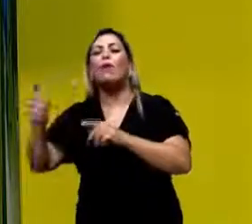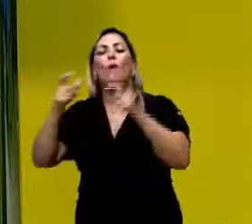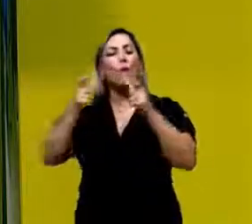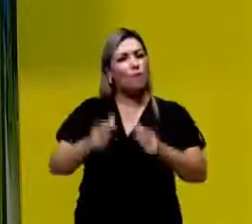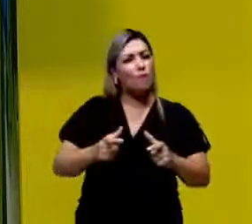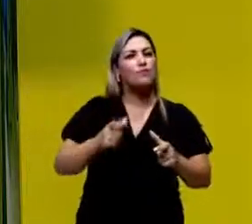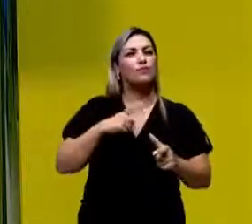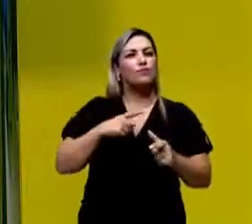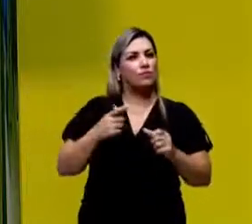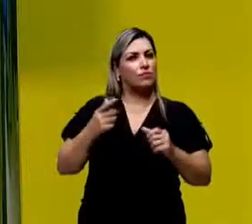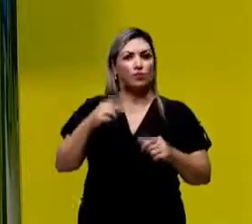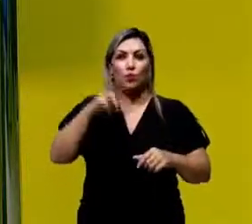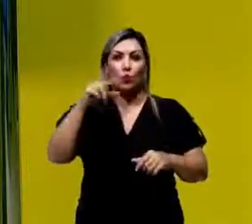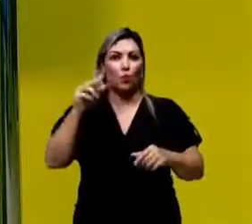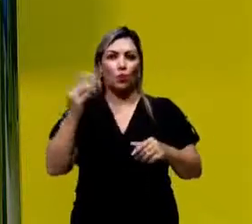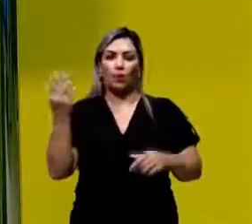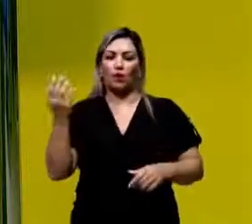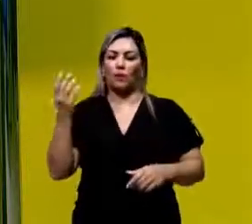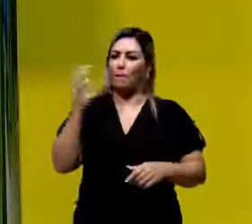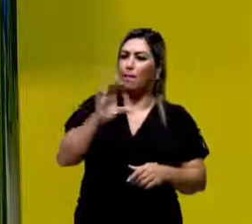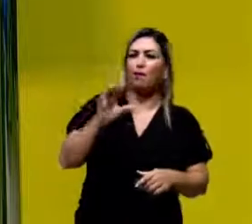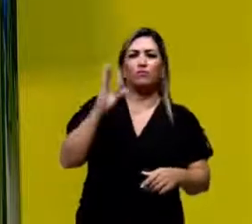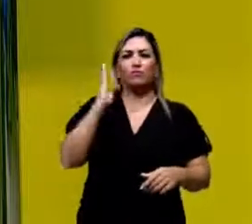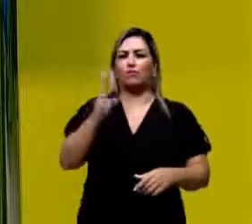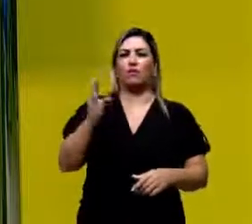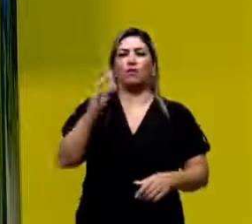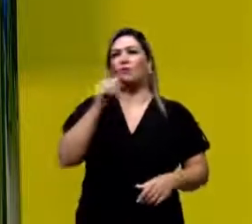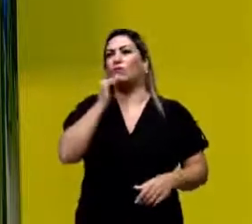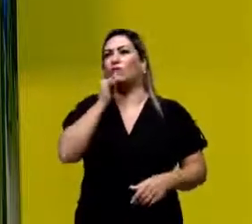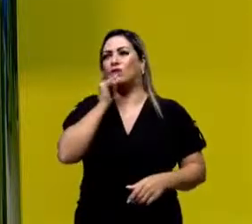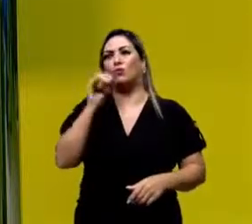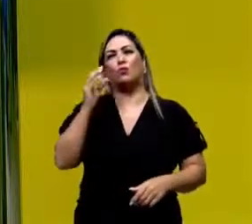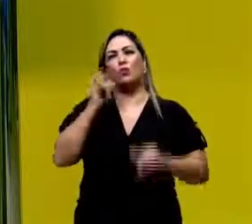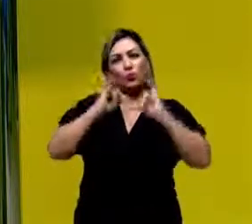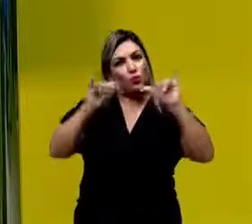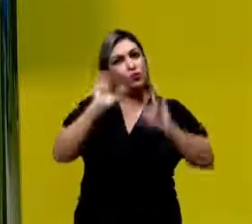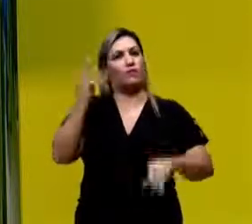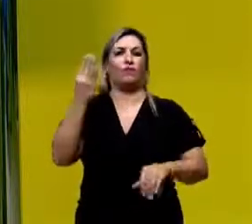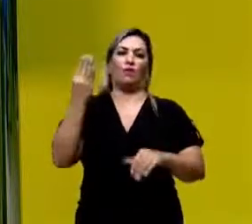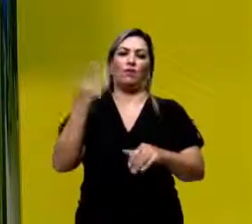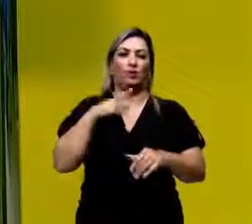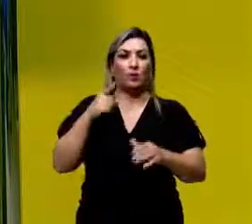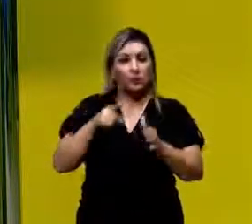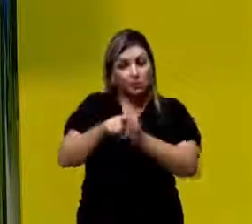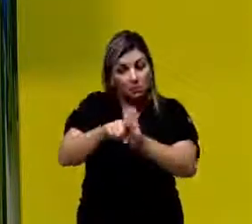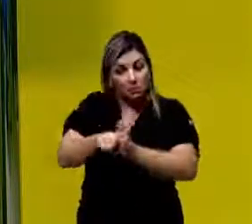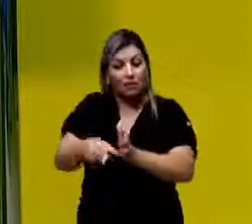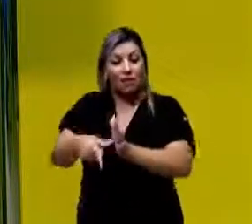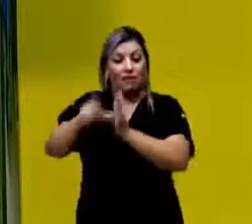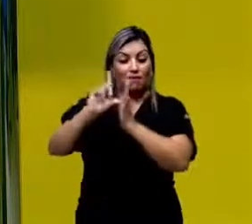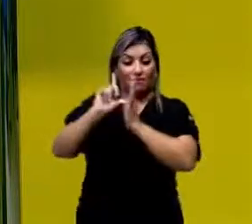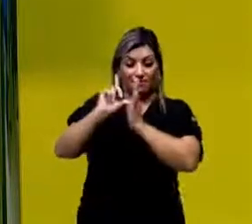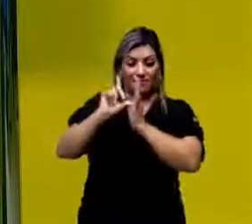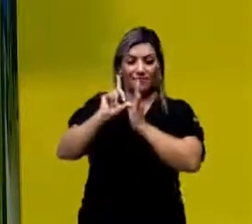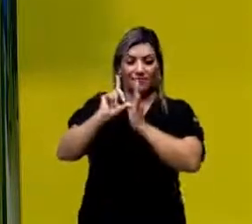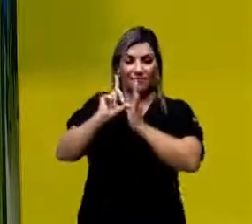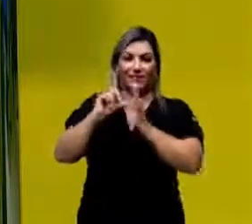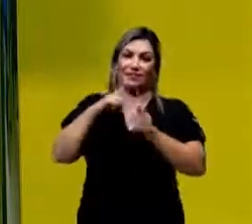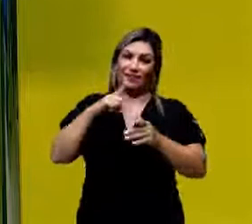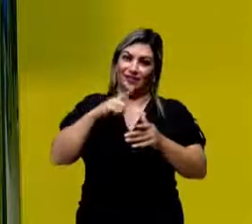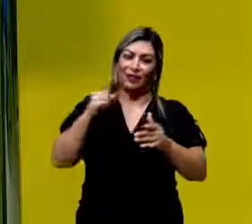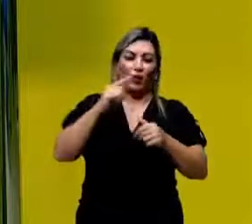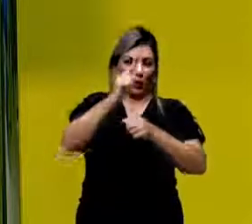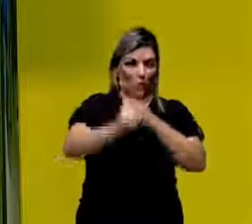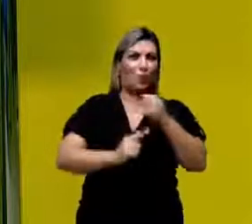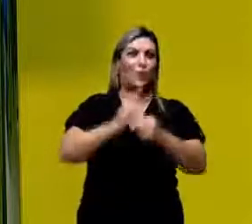deixe em basear por uma por uma leitura apenas né Por uma fonte apenas sempre corro atrás para isso a gente tem o nosso grande